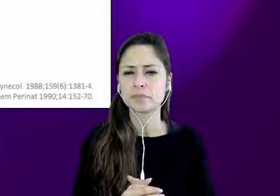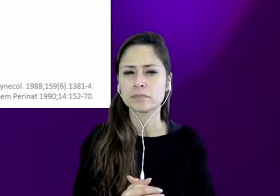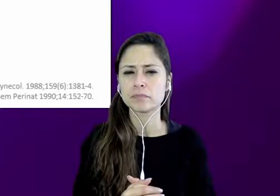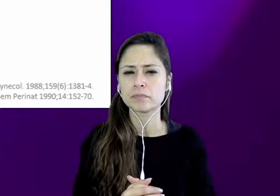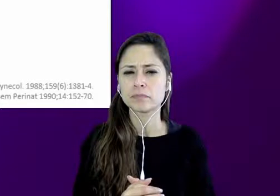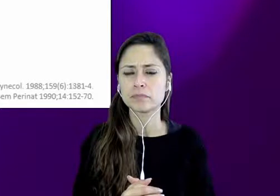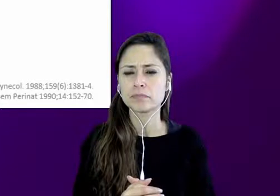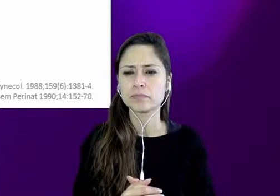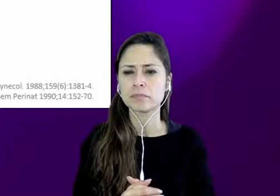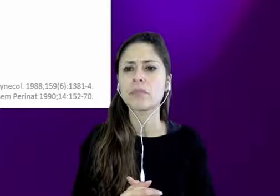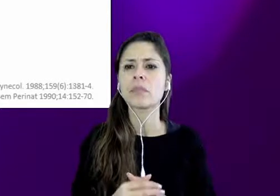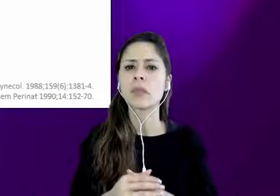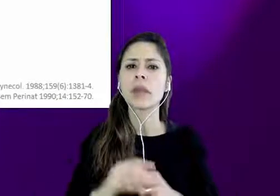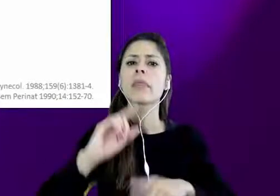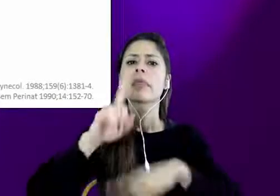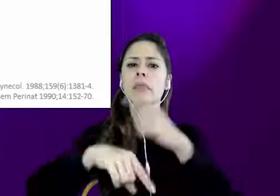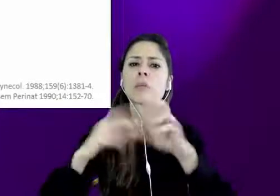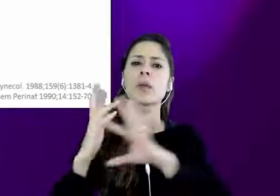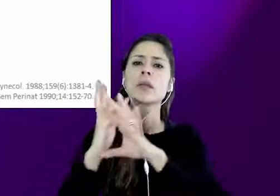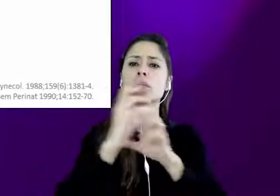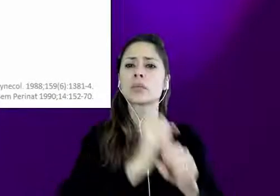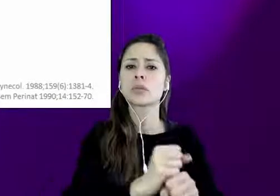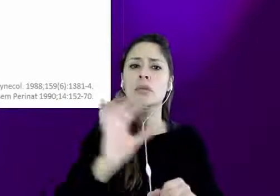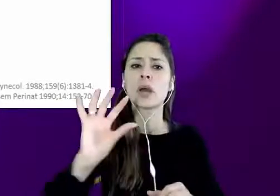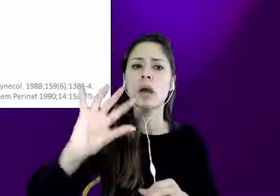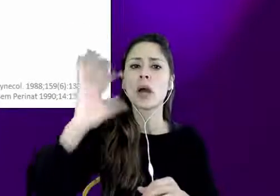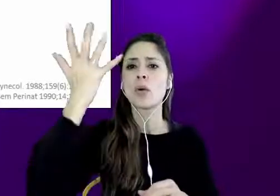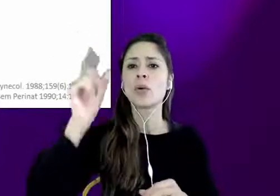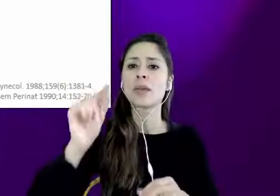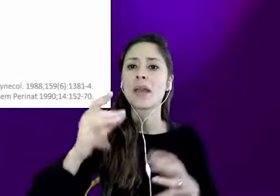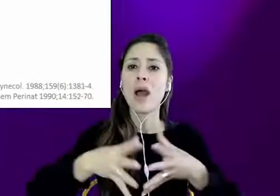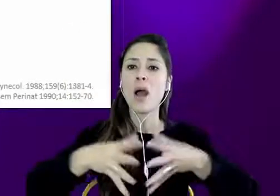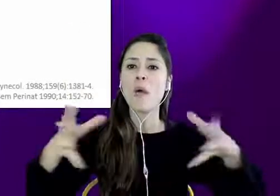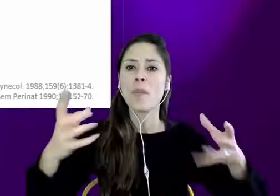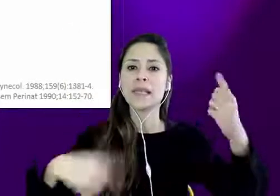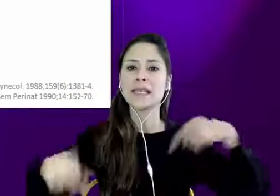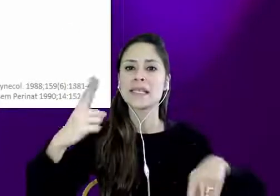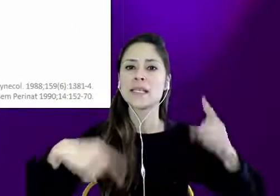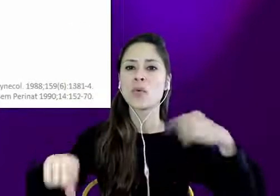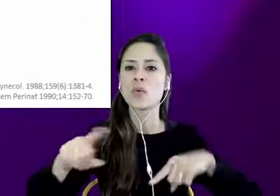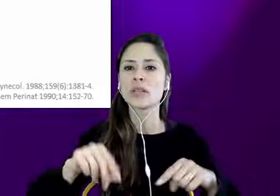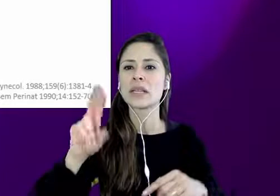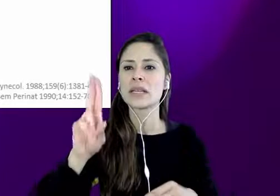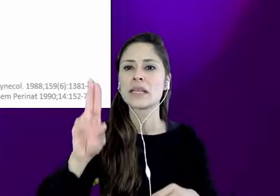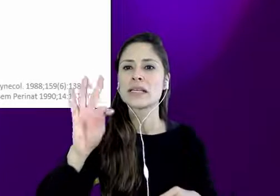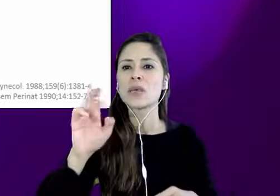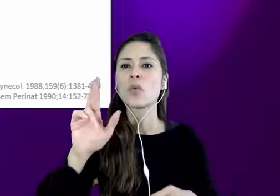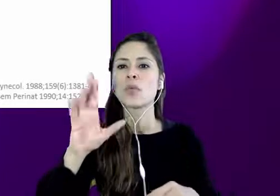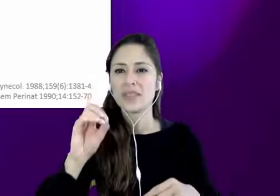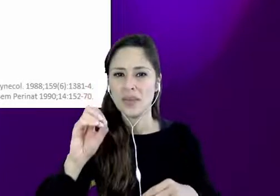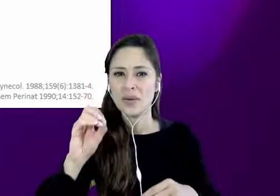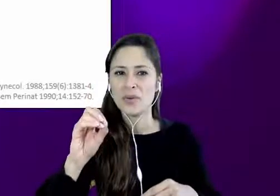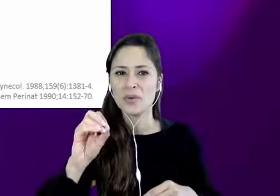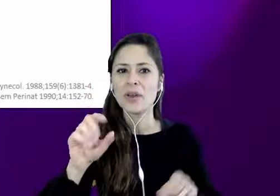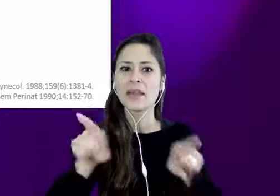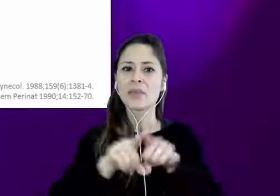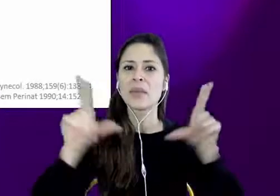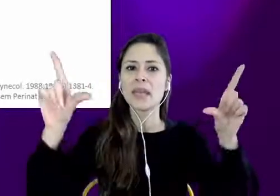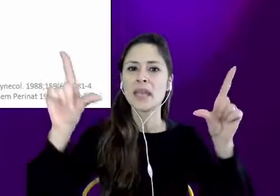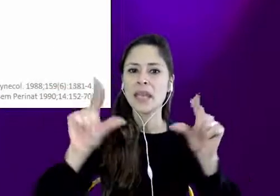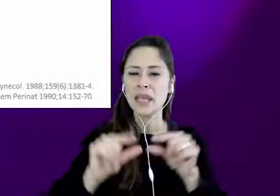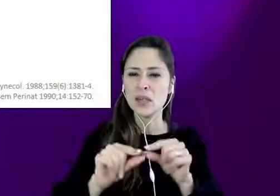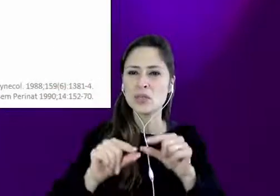O resultado clínico disso será uma ampliação da circulação uteroplacentária e redução da agregação plaquetária. Eu queria